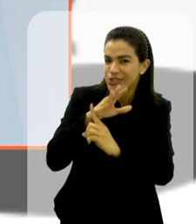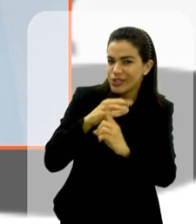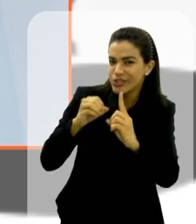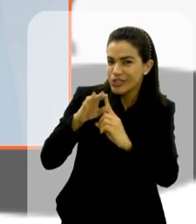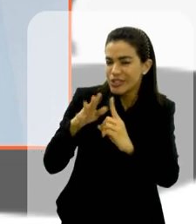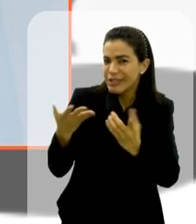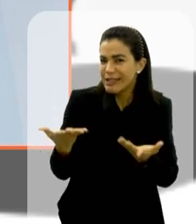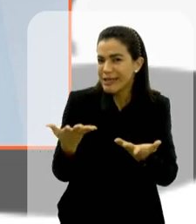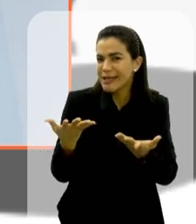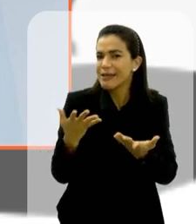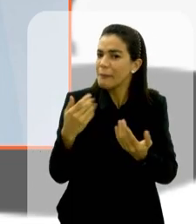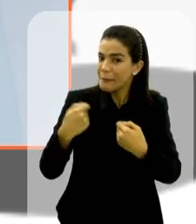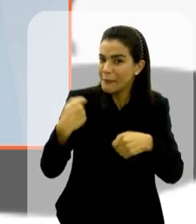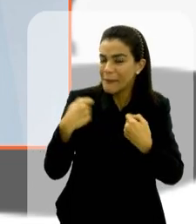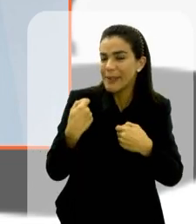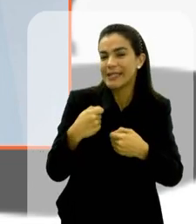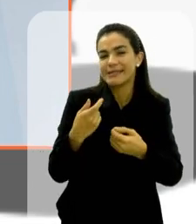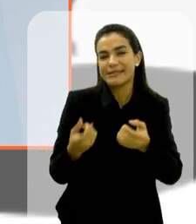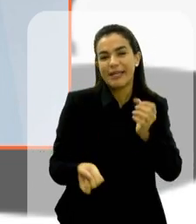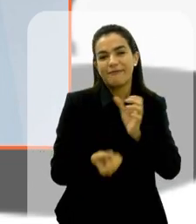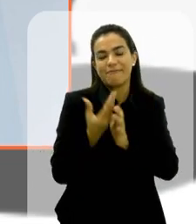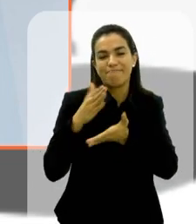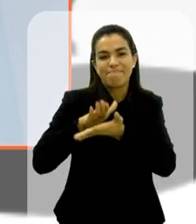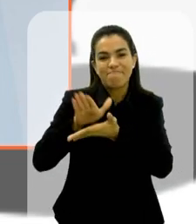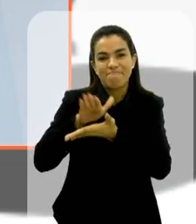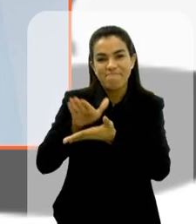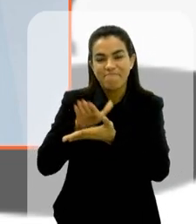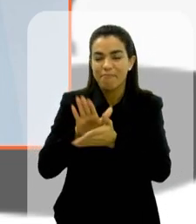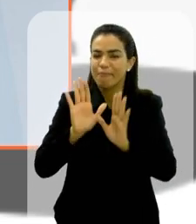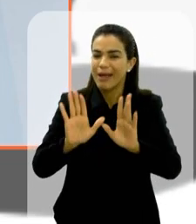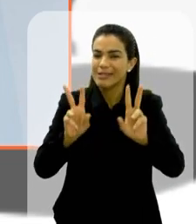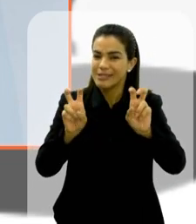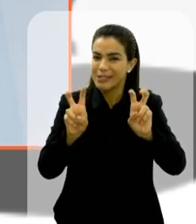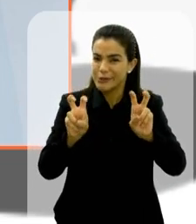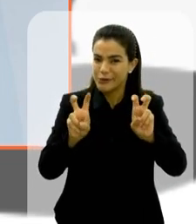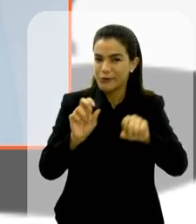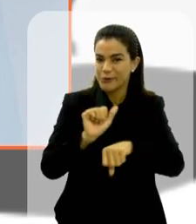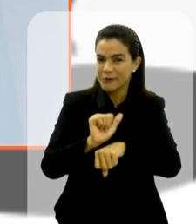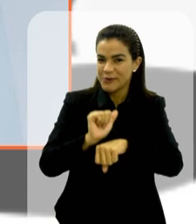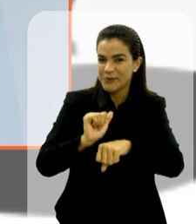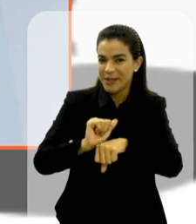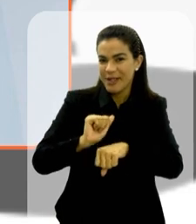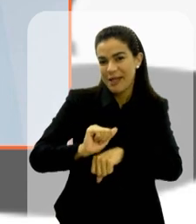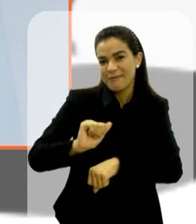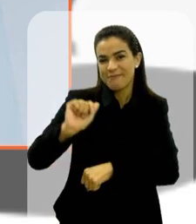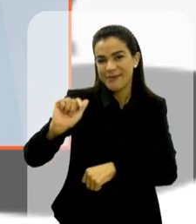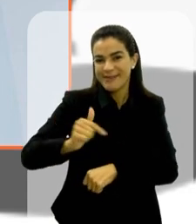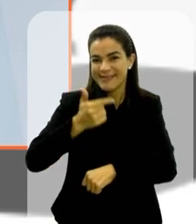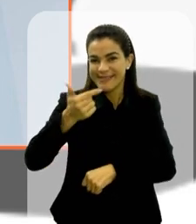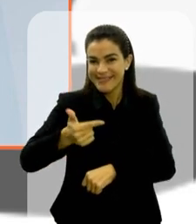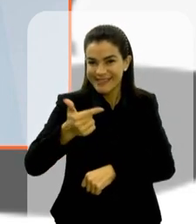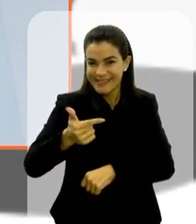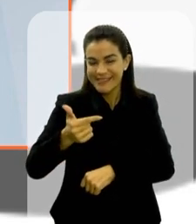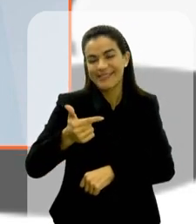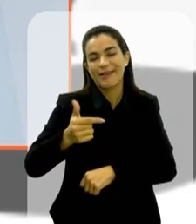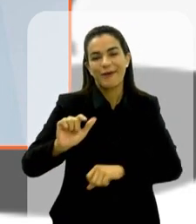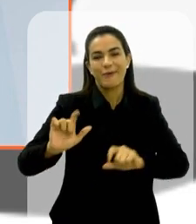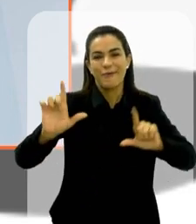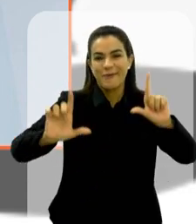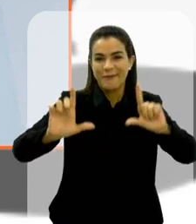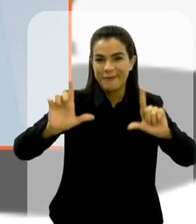em português. Você tinha que fazer uma reedição, né? Mas esse assunto eu vou deixar para depois